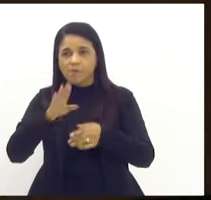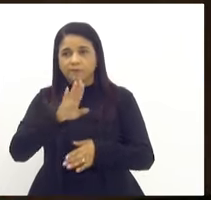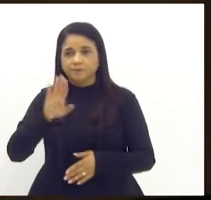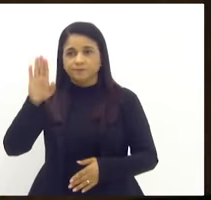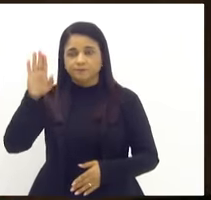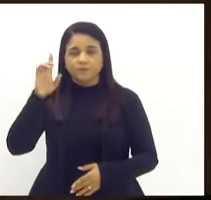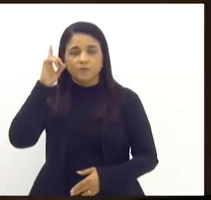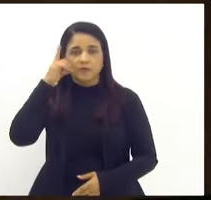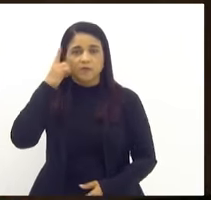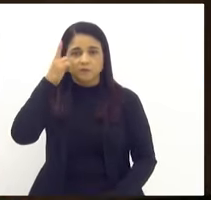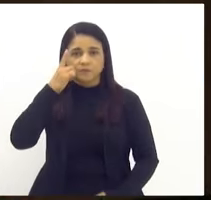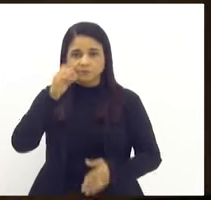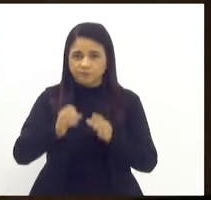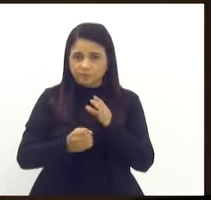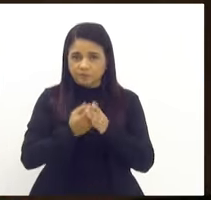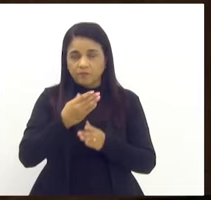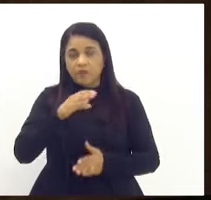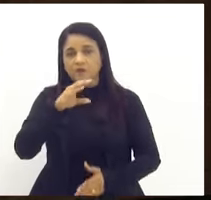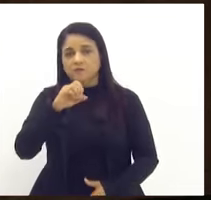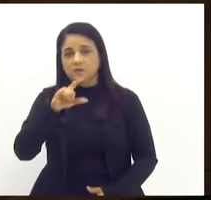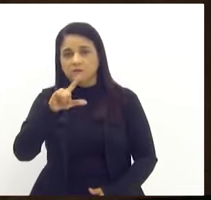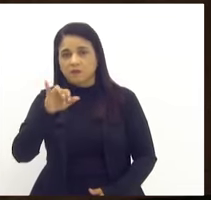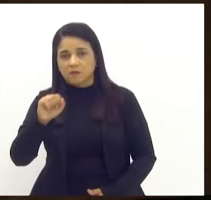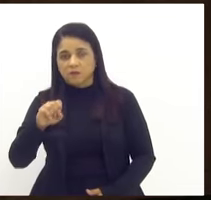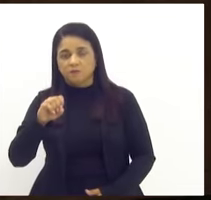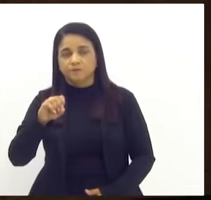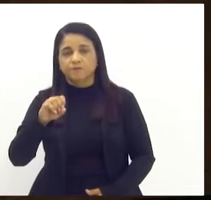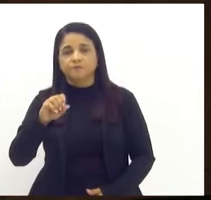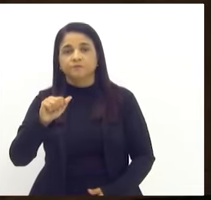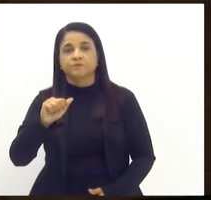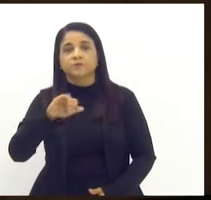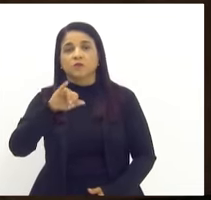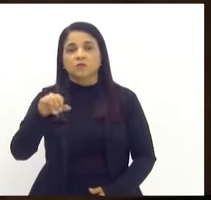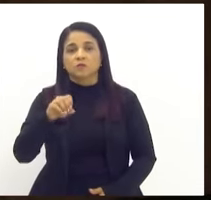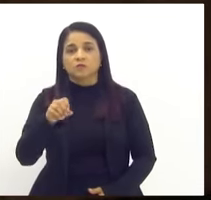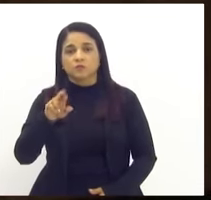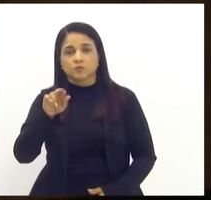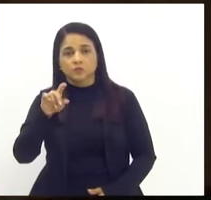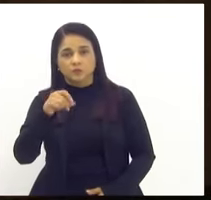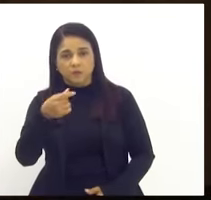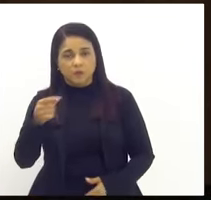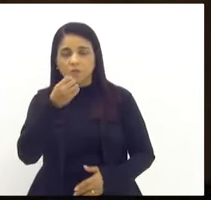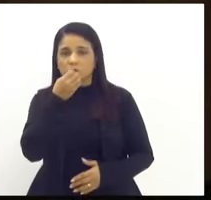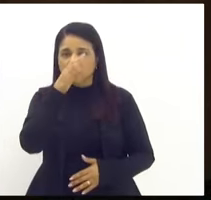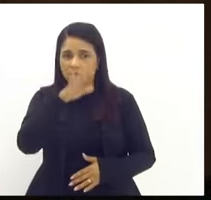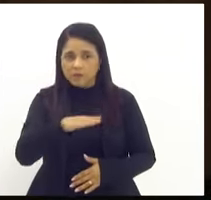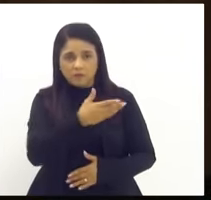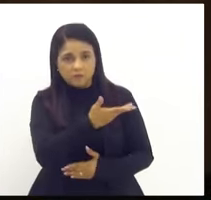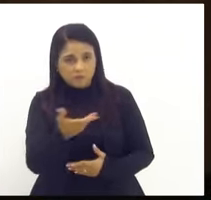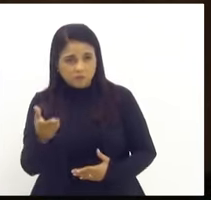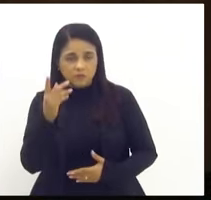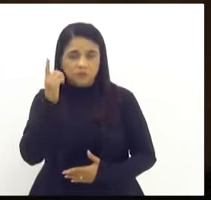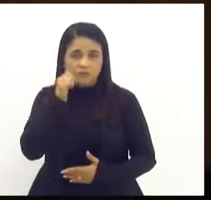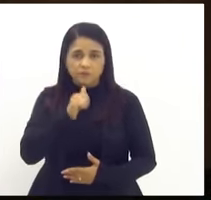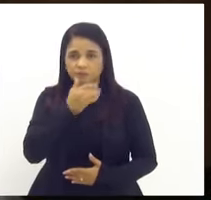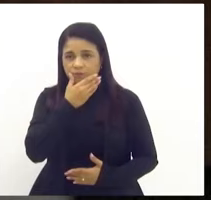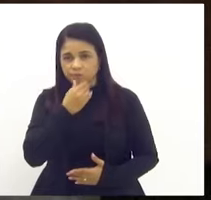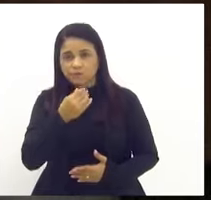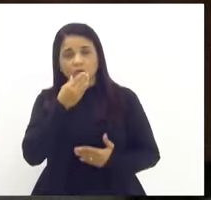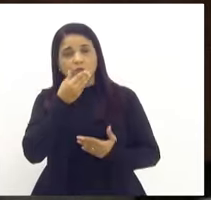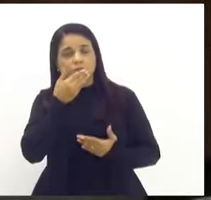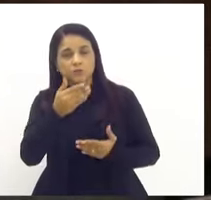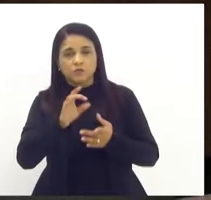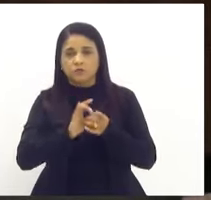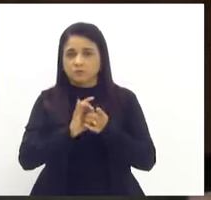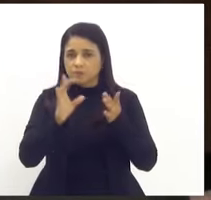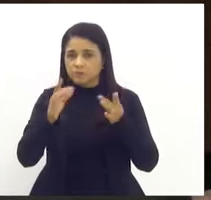deputada autora Célia Jordão Boa tarde Presidente Boa tarde a todos e todas em primeiro lugar pedir autorização de vossa